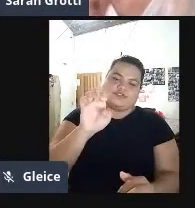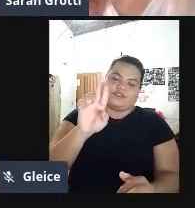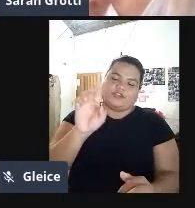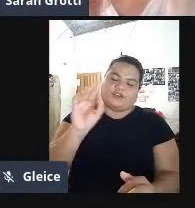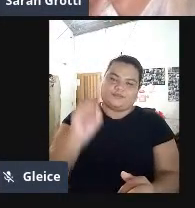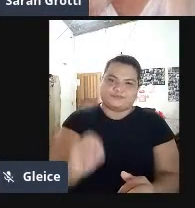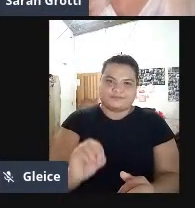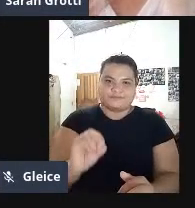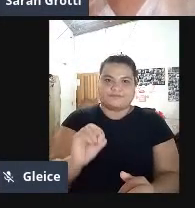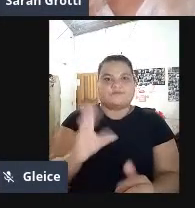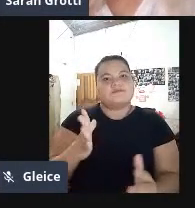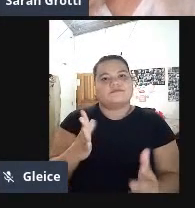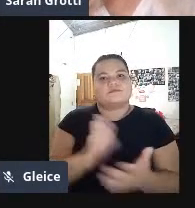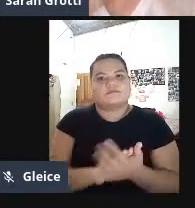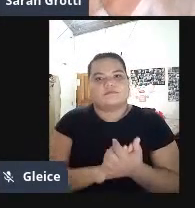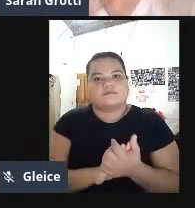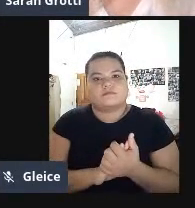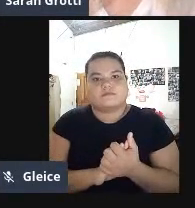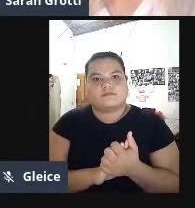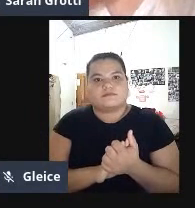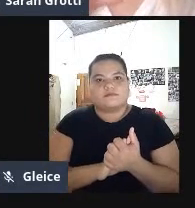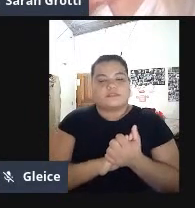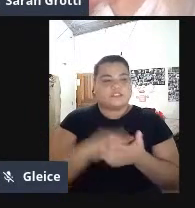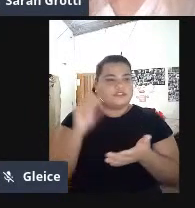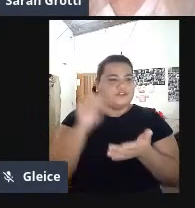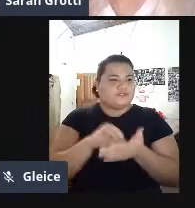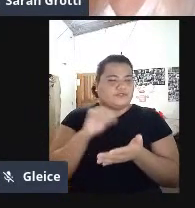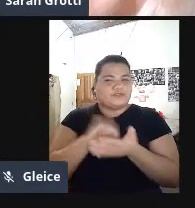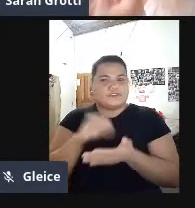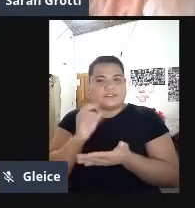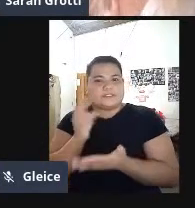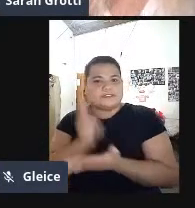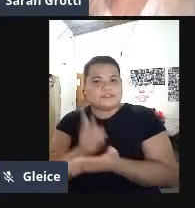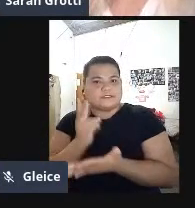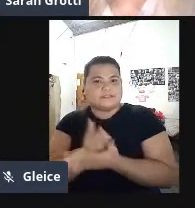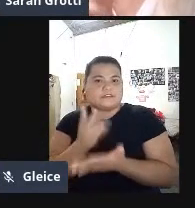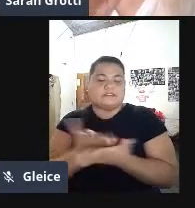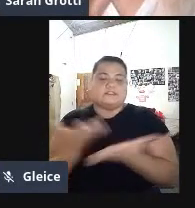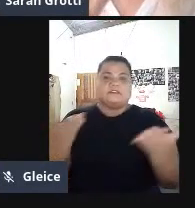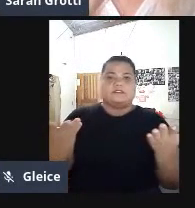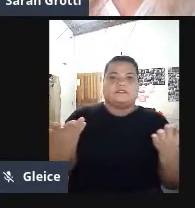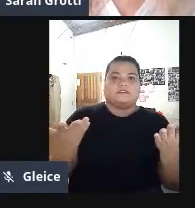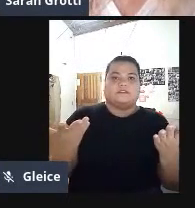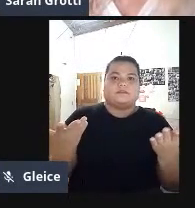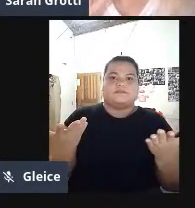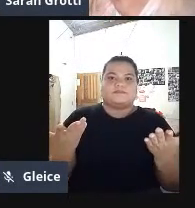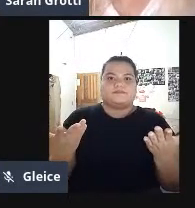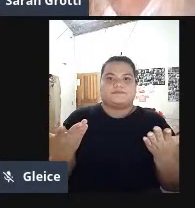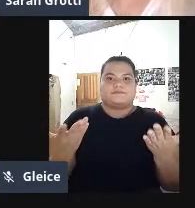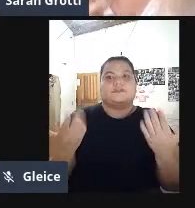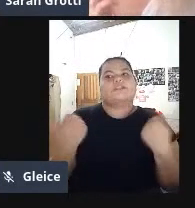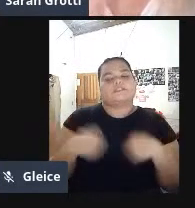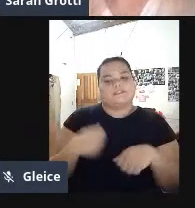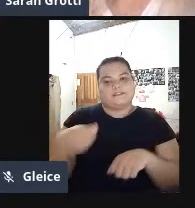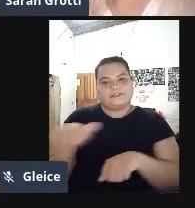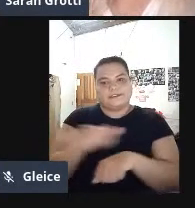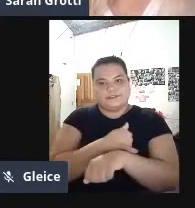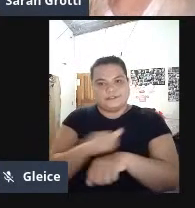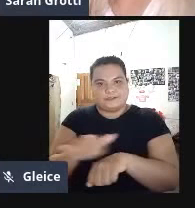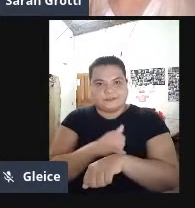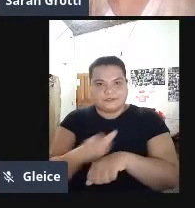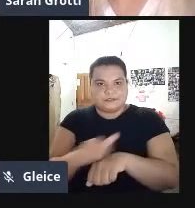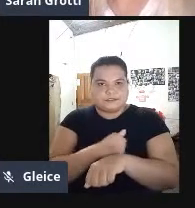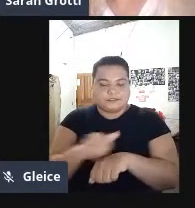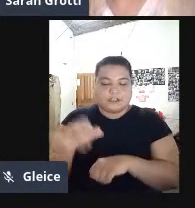ferro não é tão biodisponível, não é tão absorvido por completo, a gente tem que fazer, lá na hora de montar o